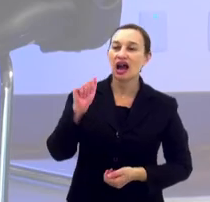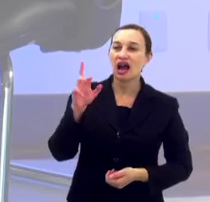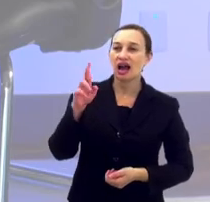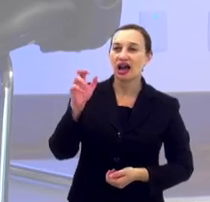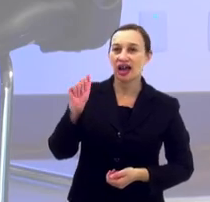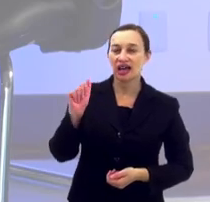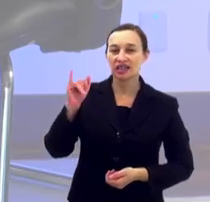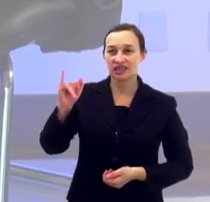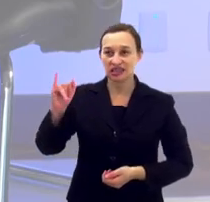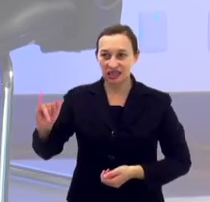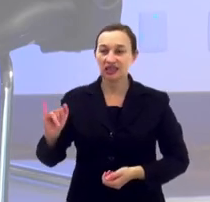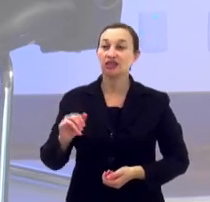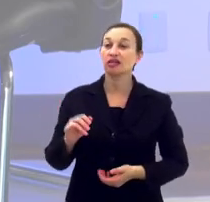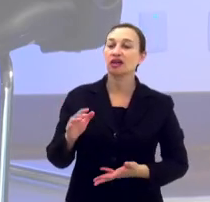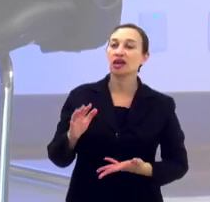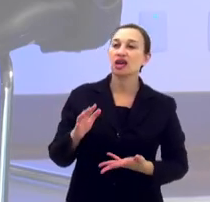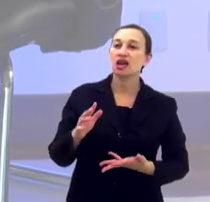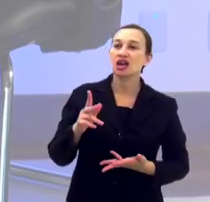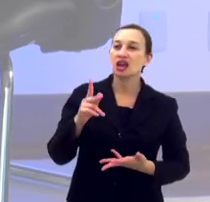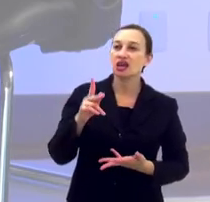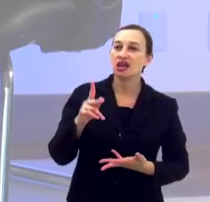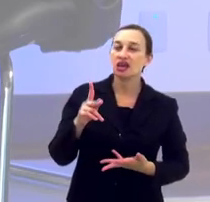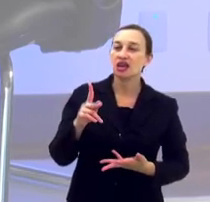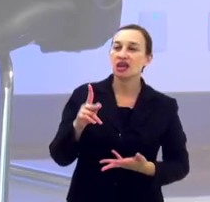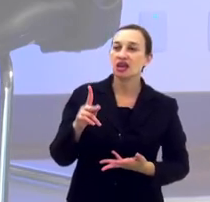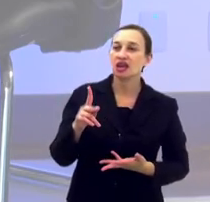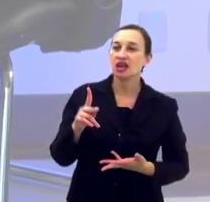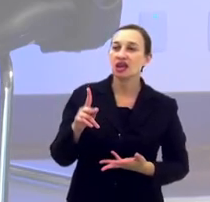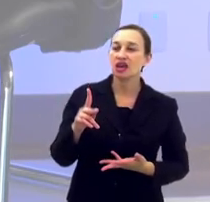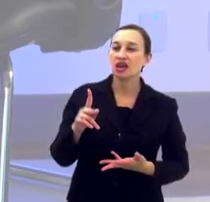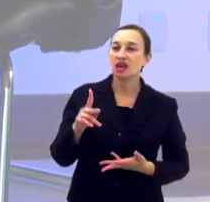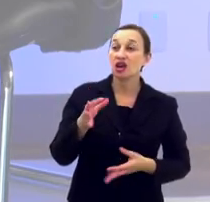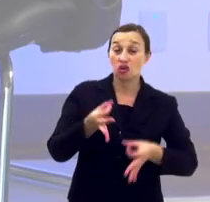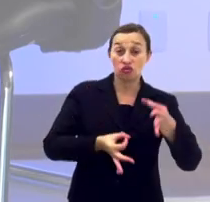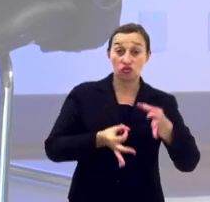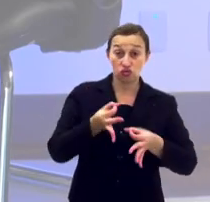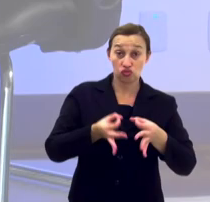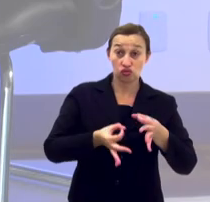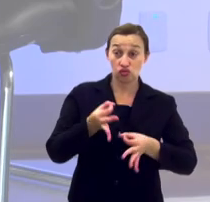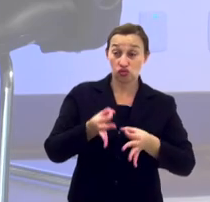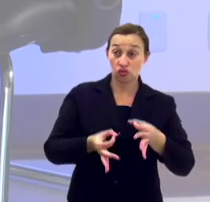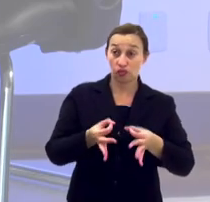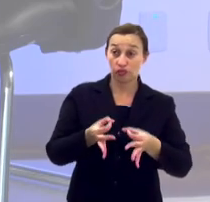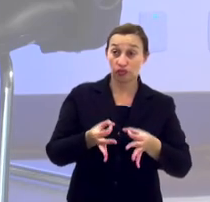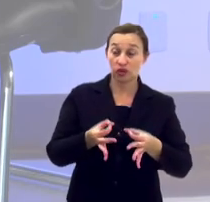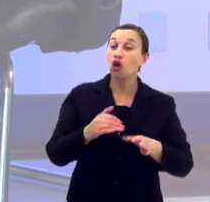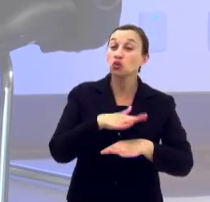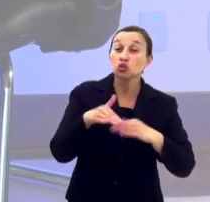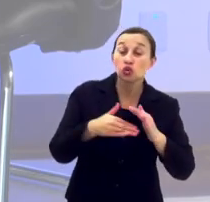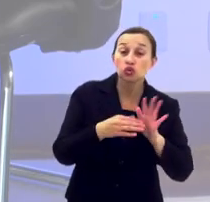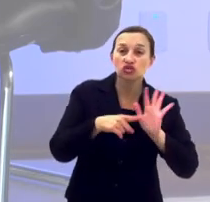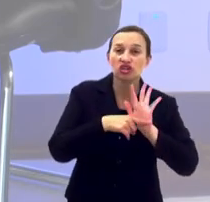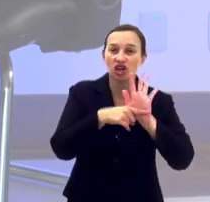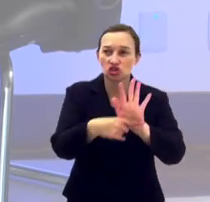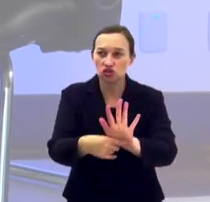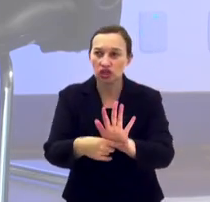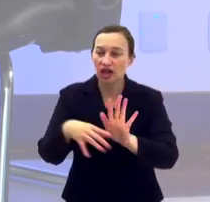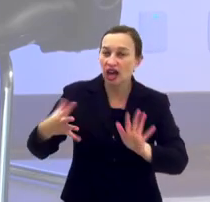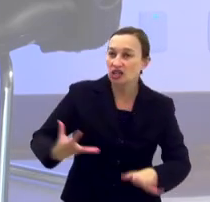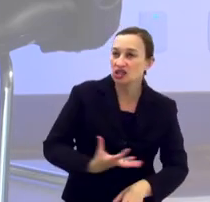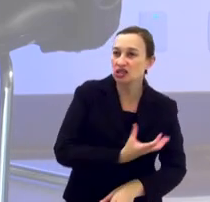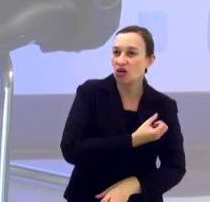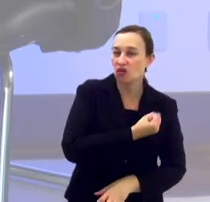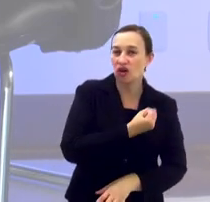na sessão anterior, ela é considerada um justo entre as nações. Todos aqueles que ajudaram